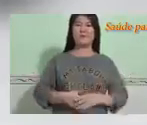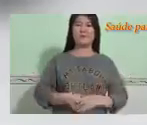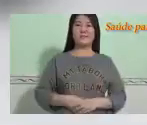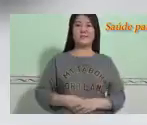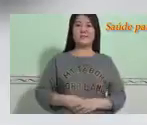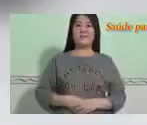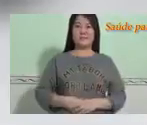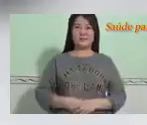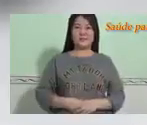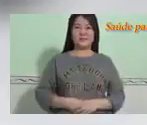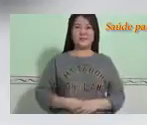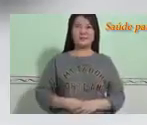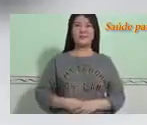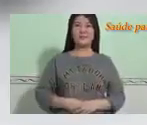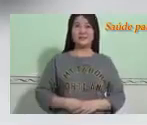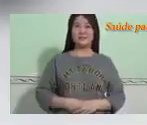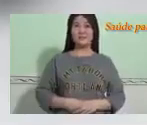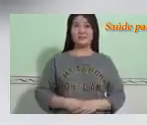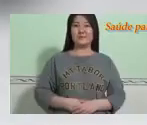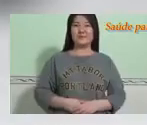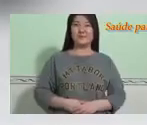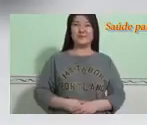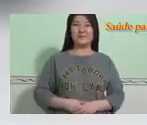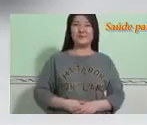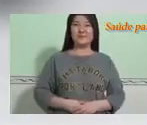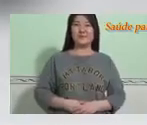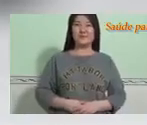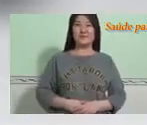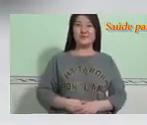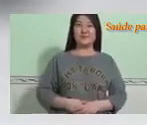sexuais sem preservativos, vírgula, seja me informar de as.